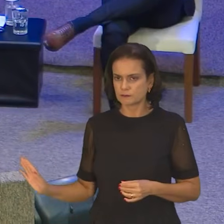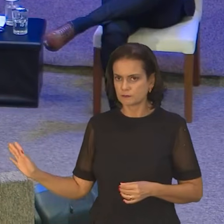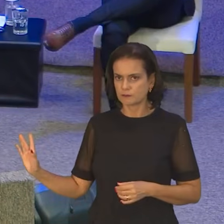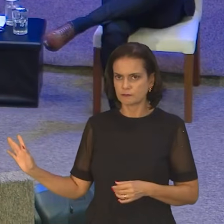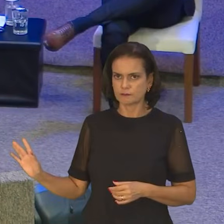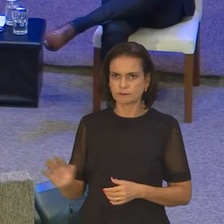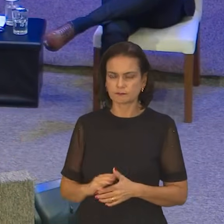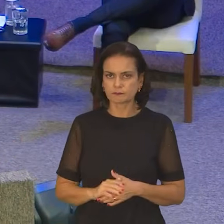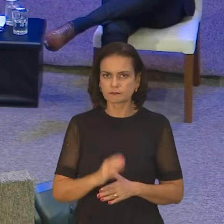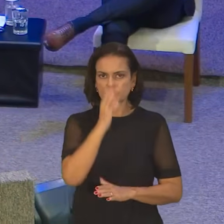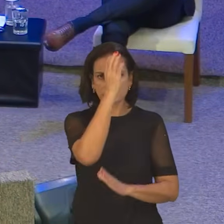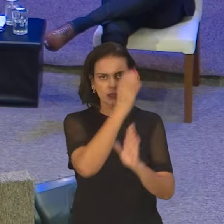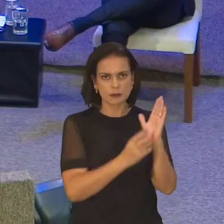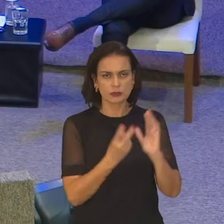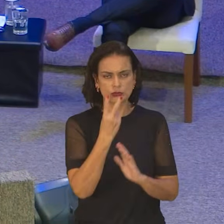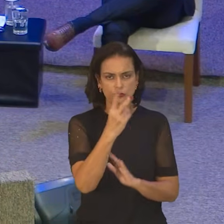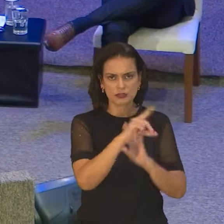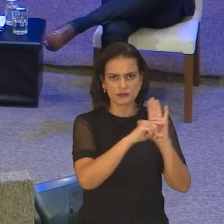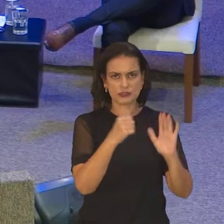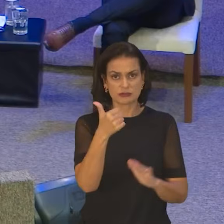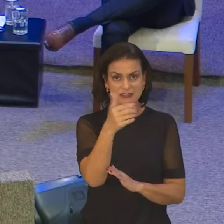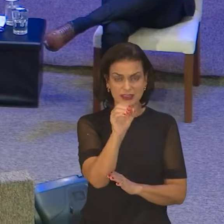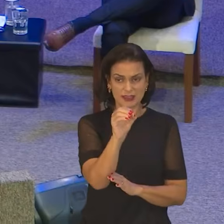Capítulo 2, versículo 10.